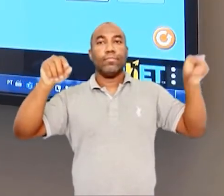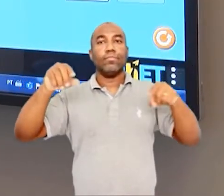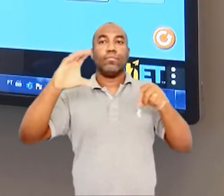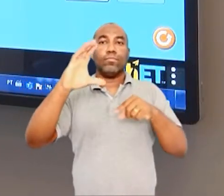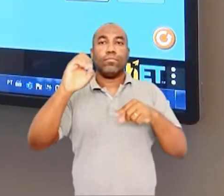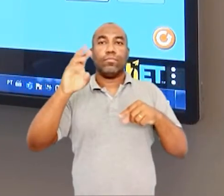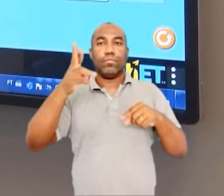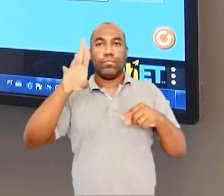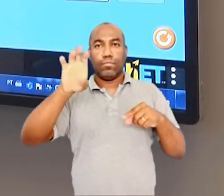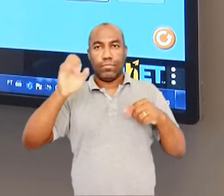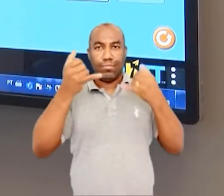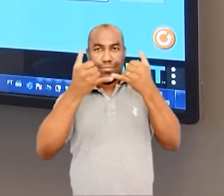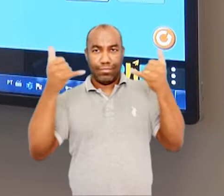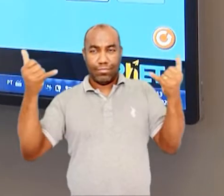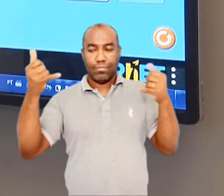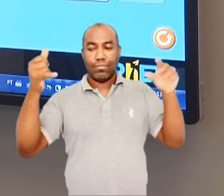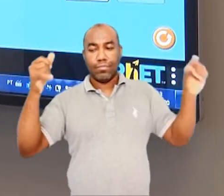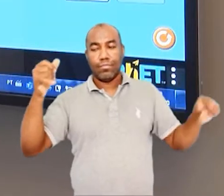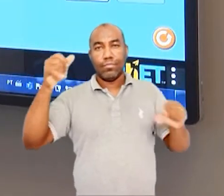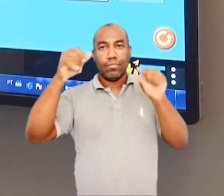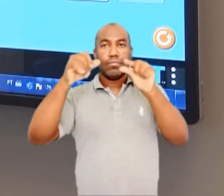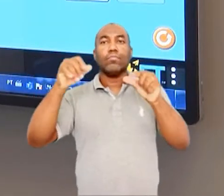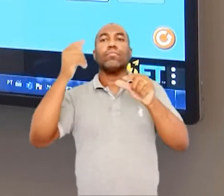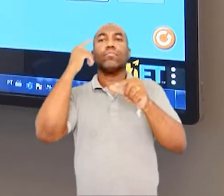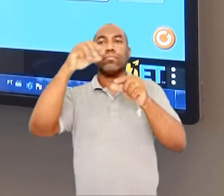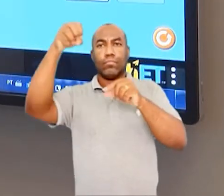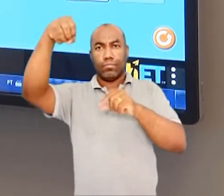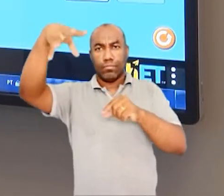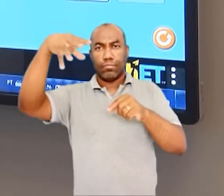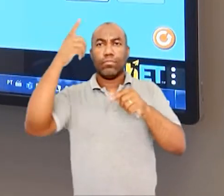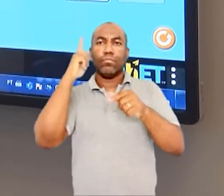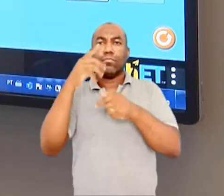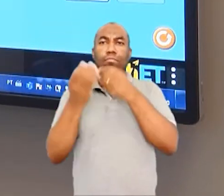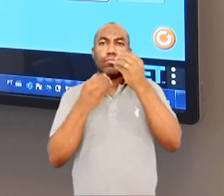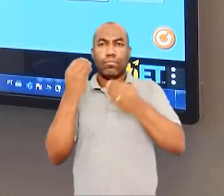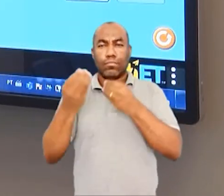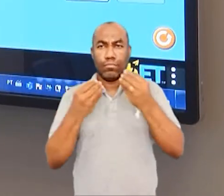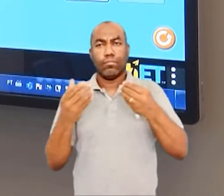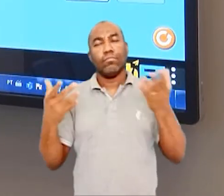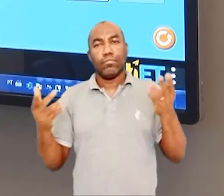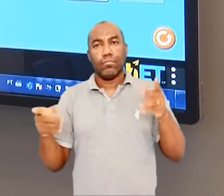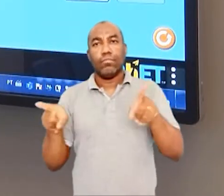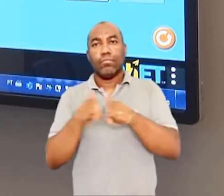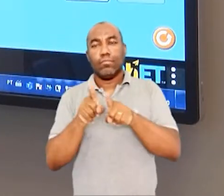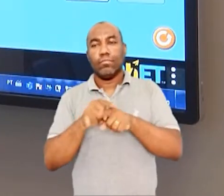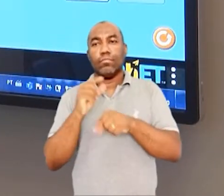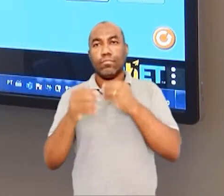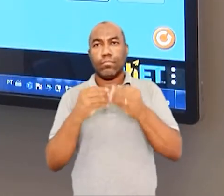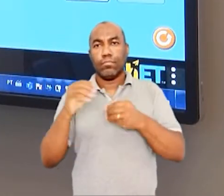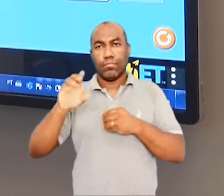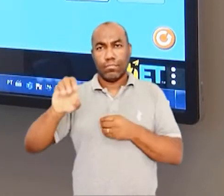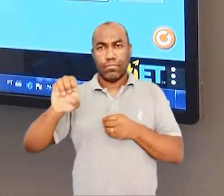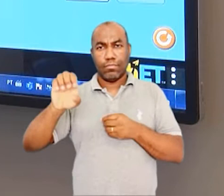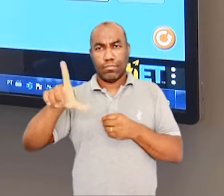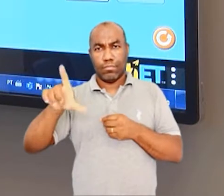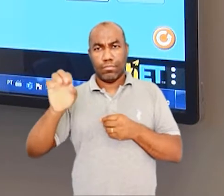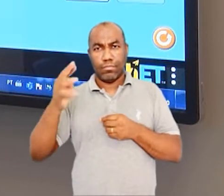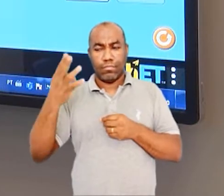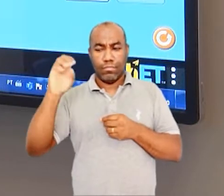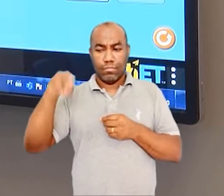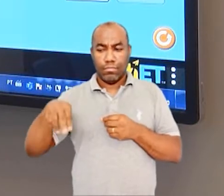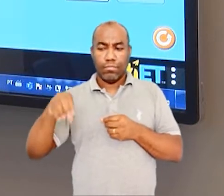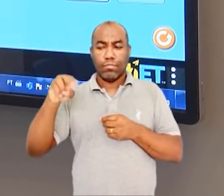e para eu produzir aqui um fluxo ordenado, né, um movimento ordenado de elétrons, eu preciso do